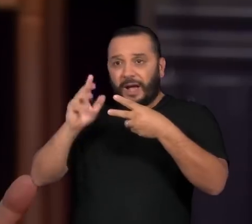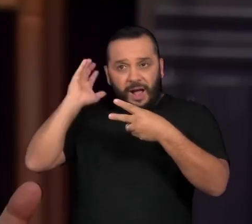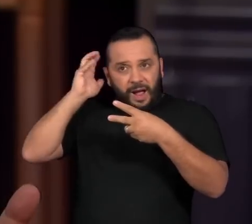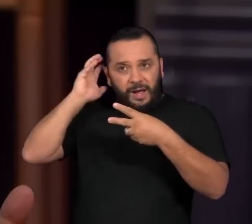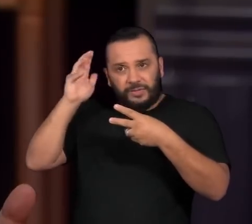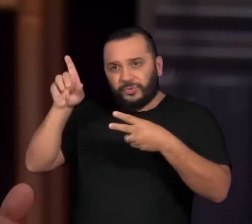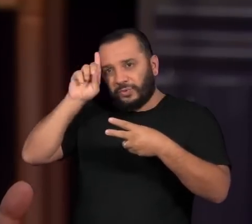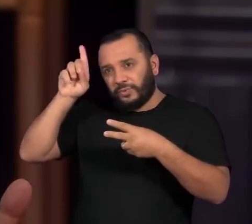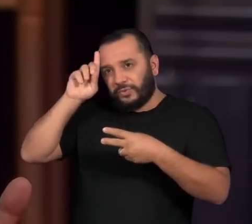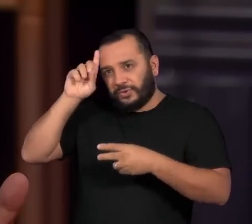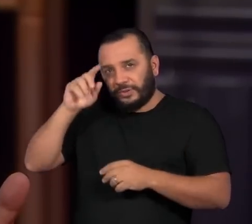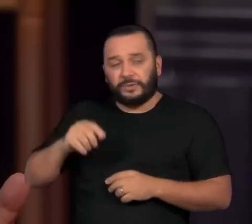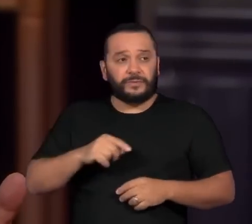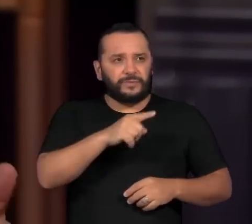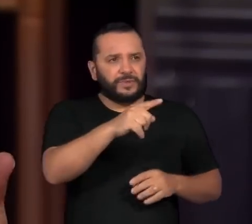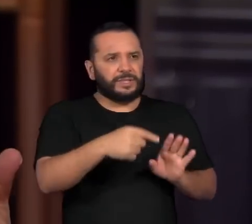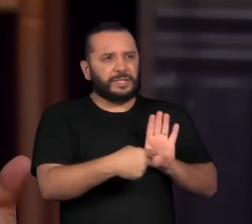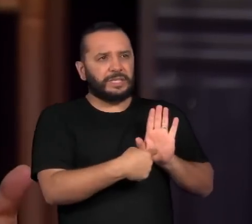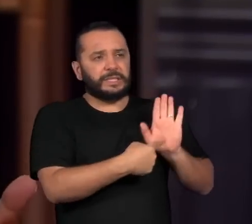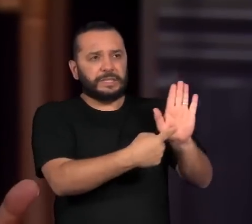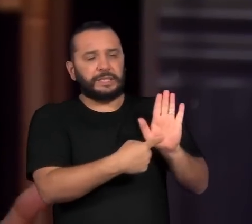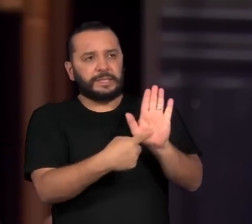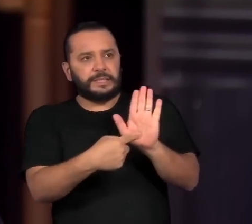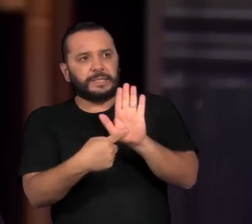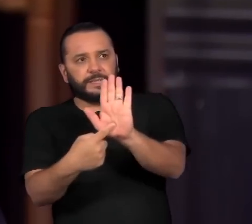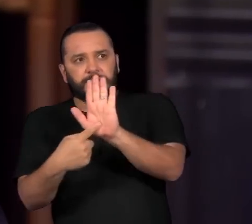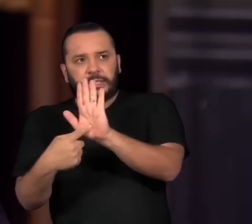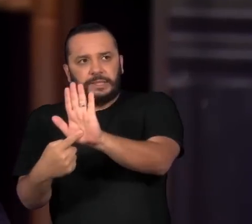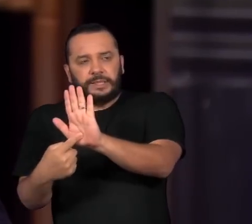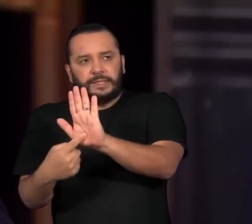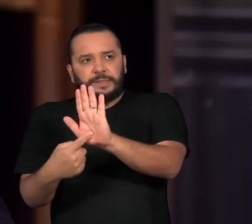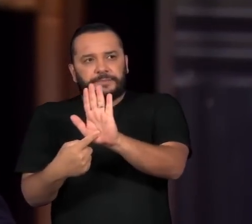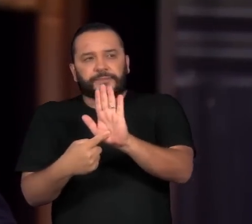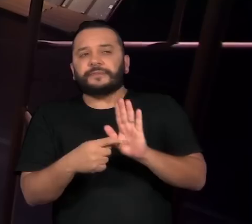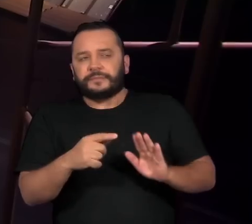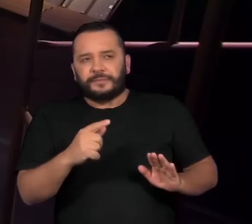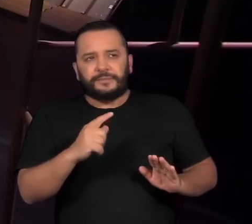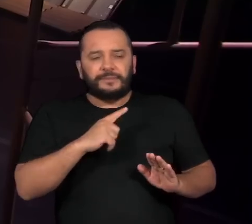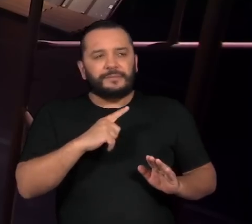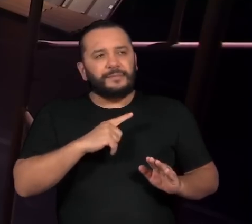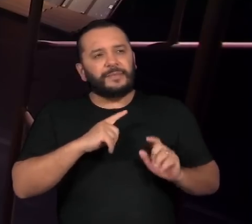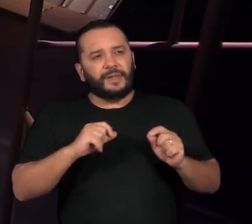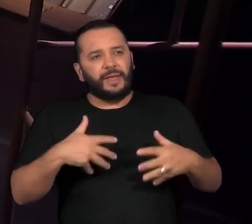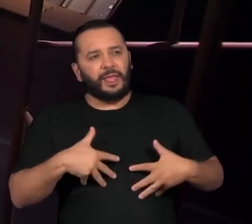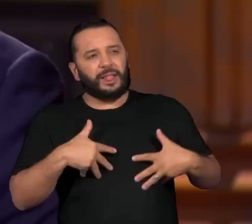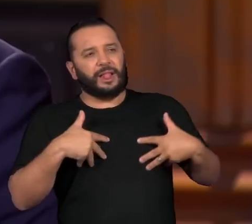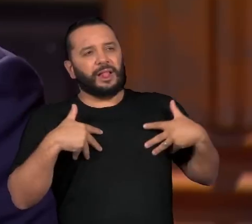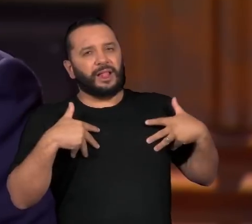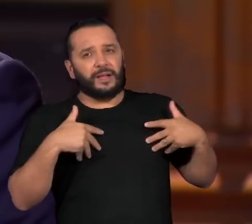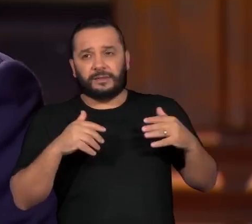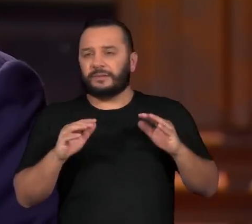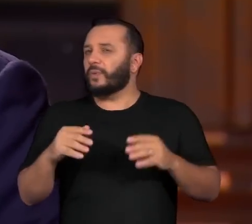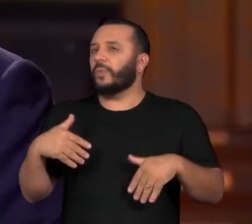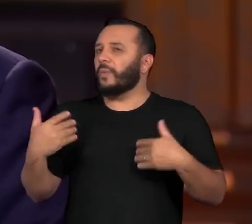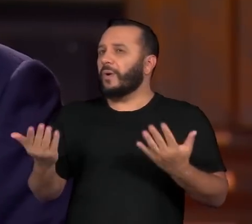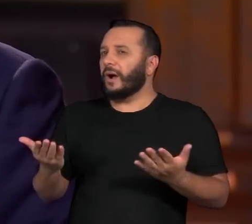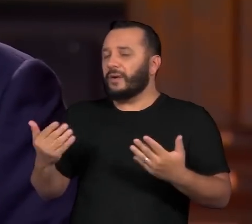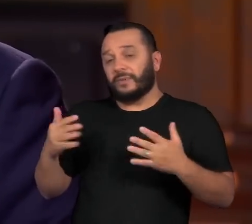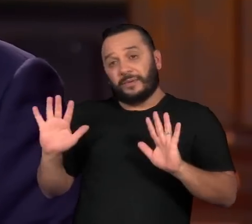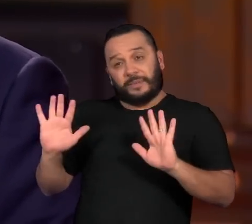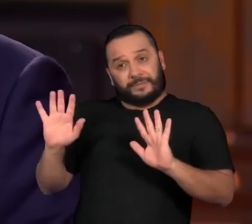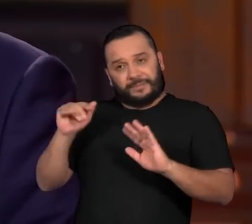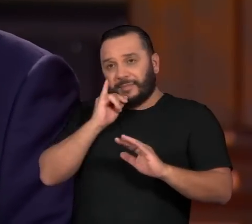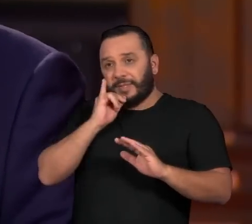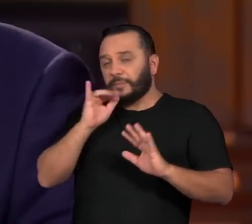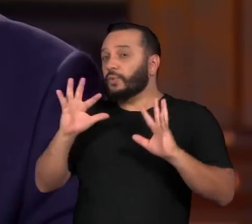Essa exposição toda, ela alimenta a vaidade? Vaidade das vaidades, diz Coelet. Tudo